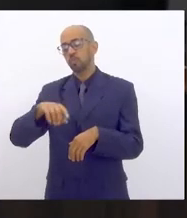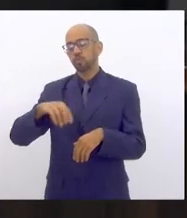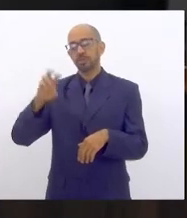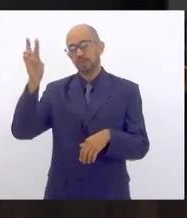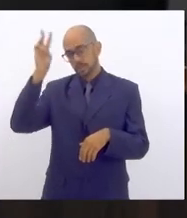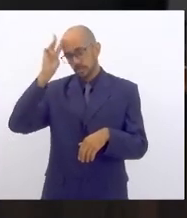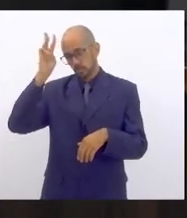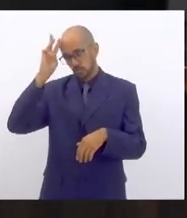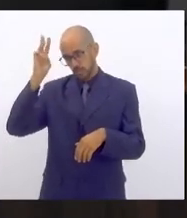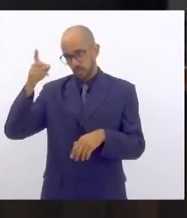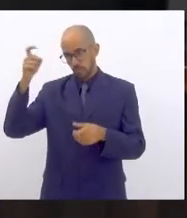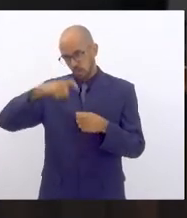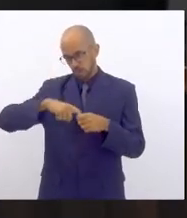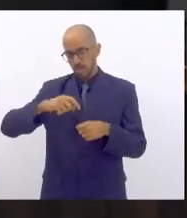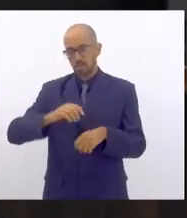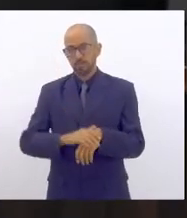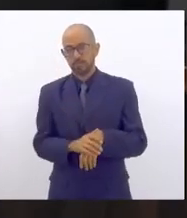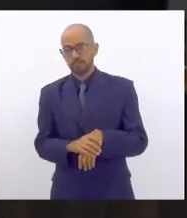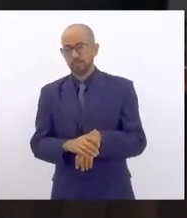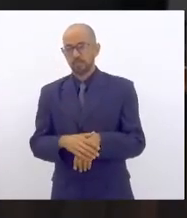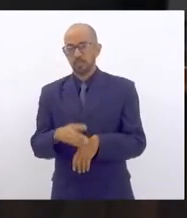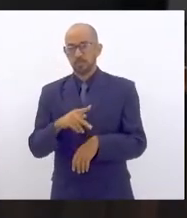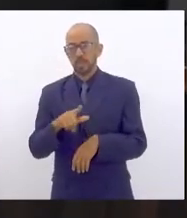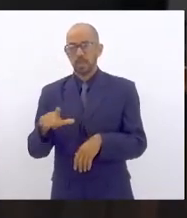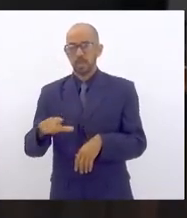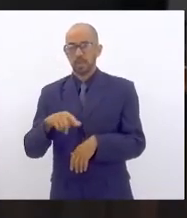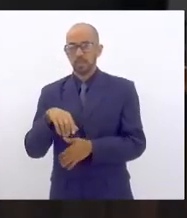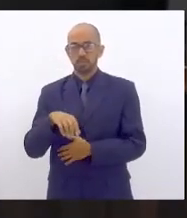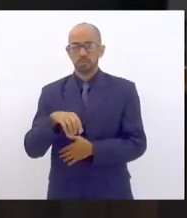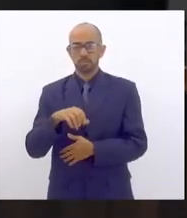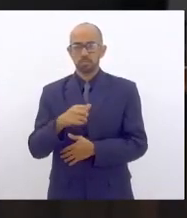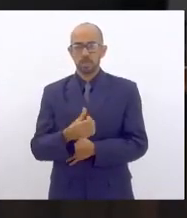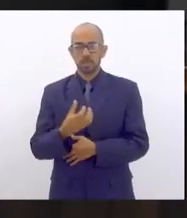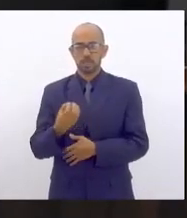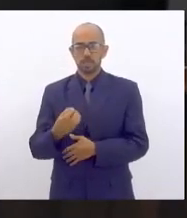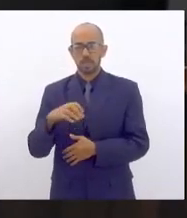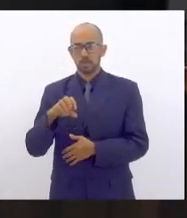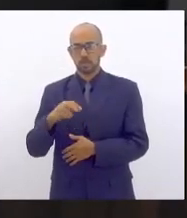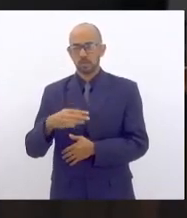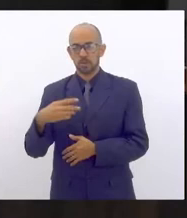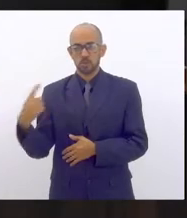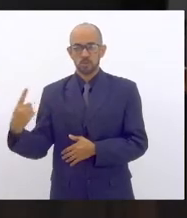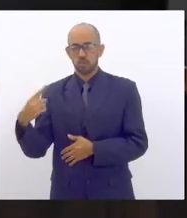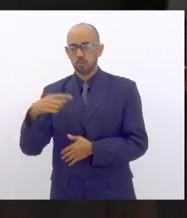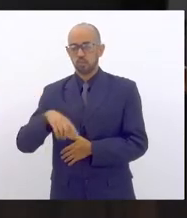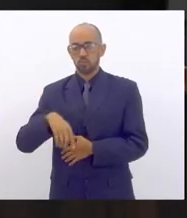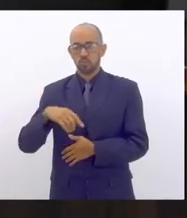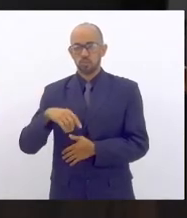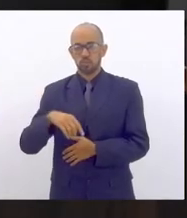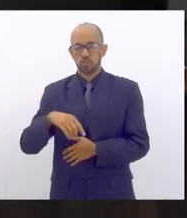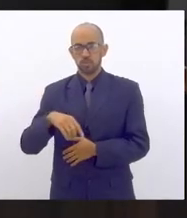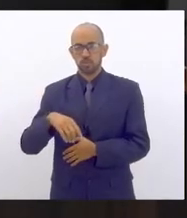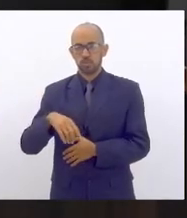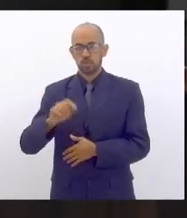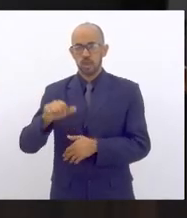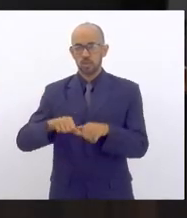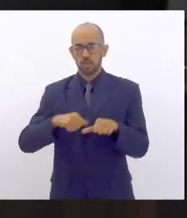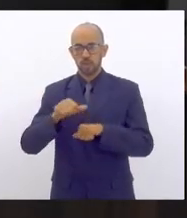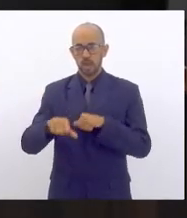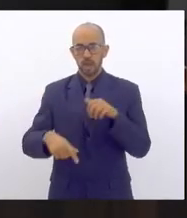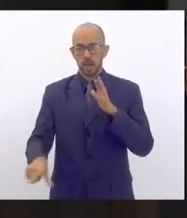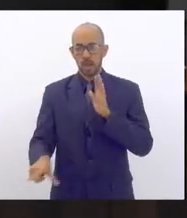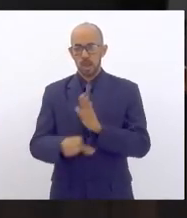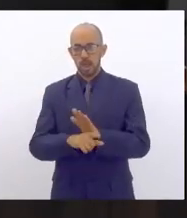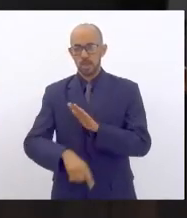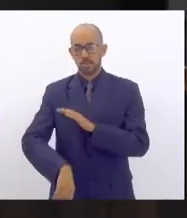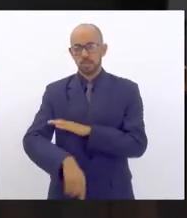terça. Projeto de lei 6081, de 22, de autoria da deputada Alana Passos, que altera a lei